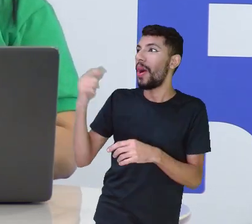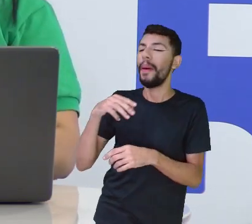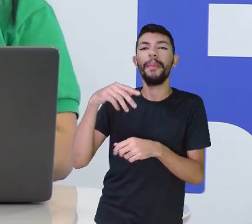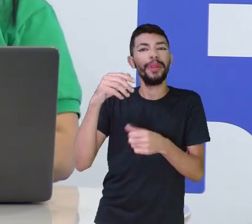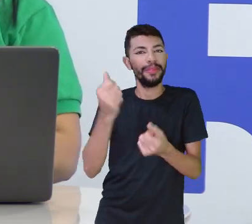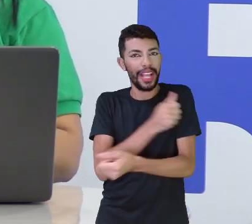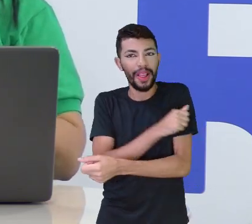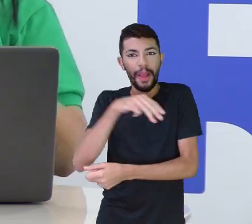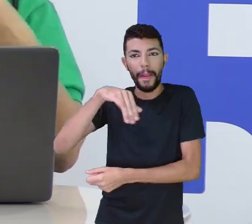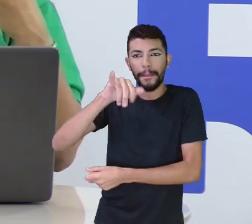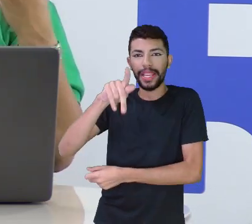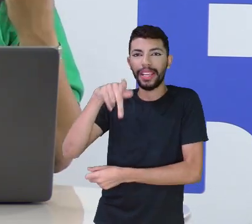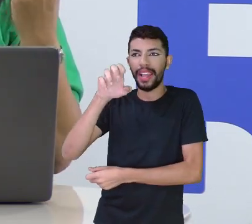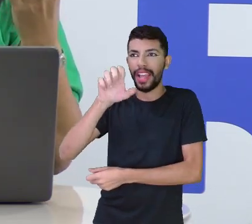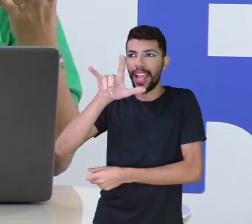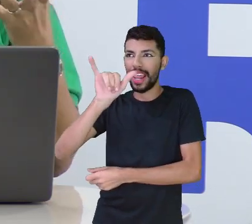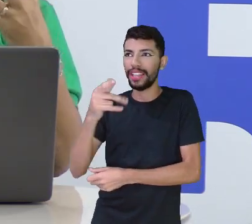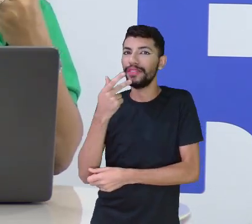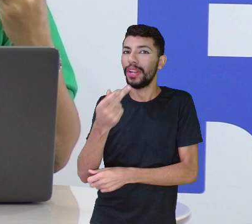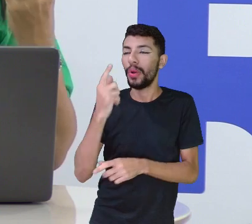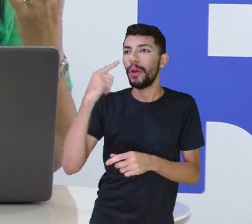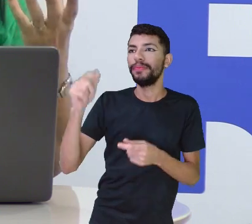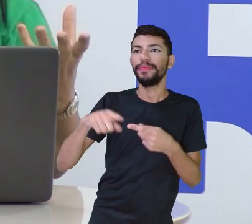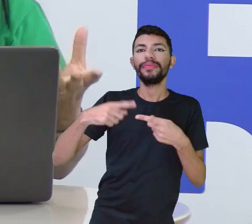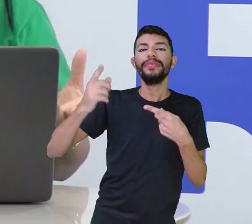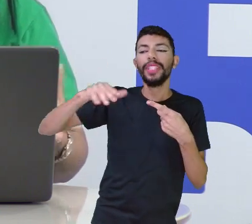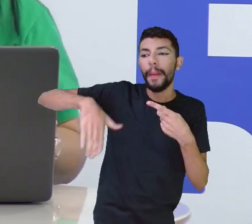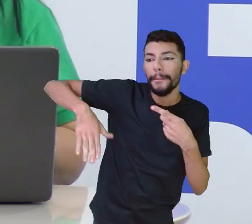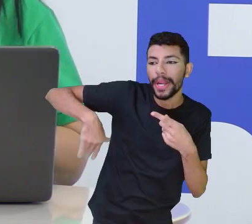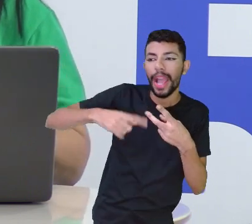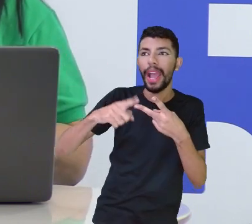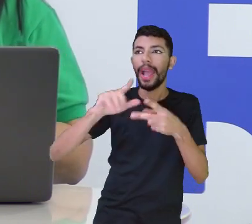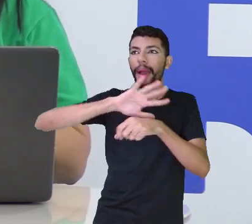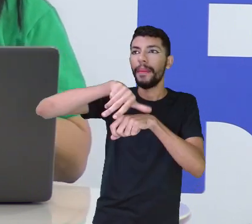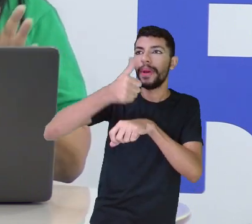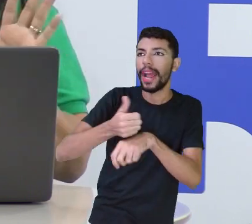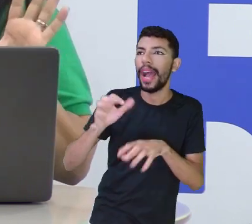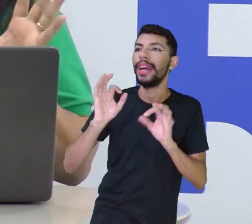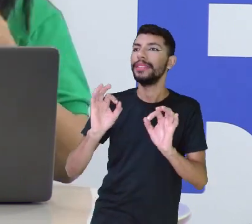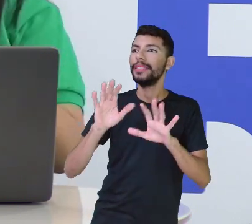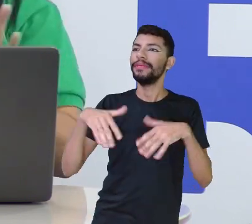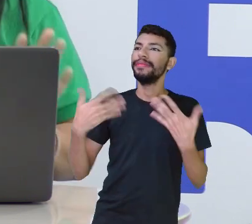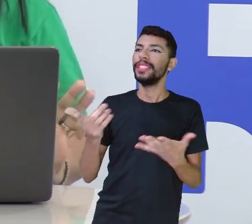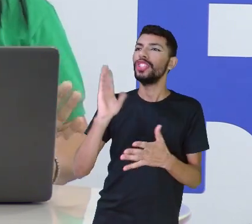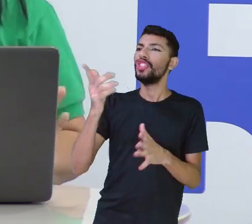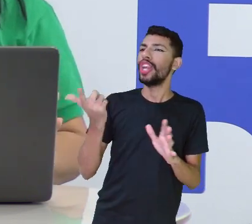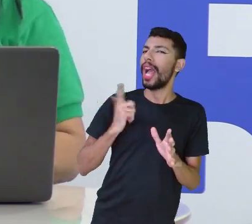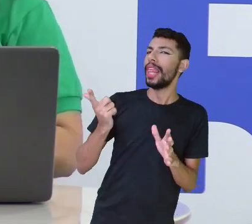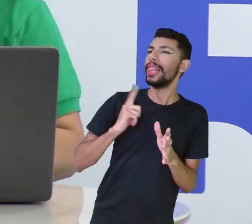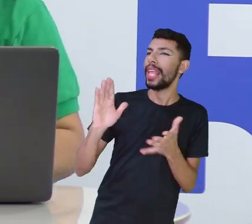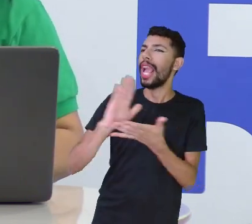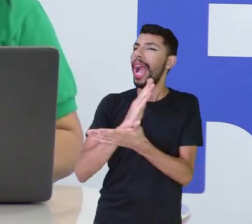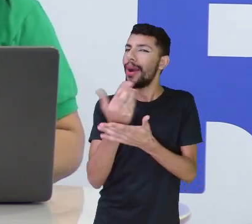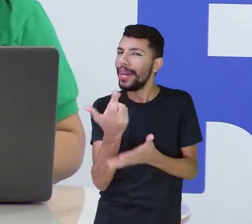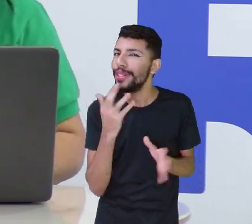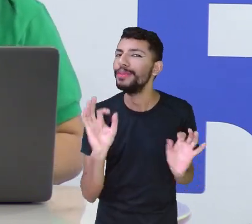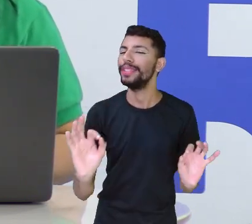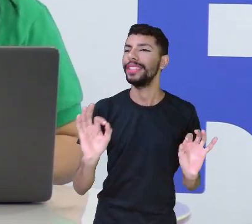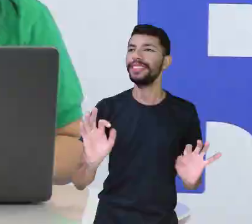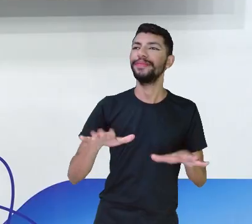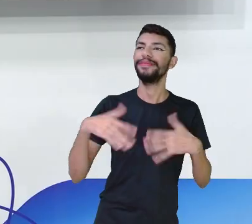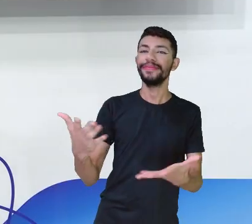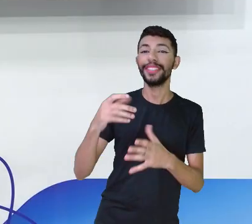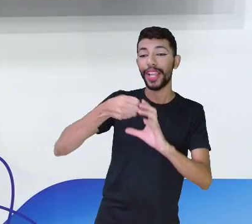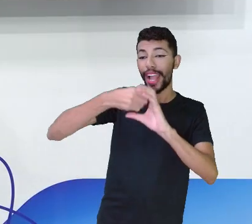Michele se achou. Ela botou praias, as praças. Então, já chegou alguma coisa. Chegando, já chegou né? alguma coisa. Uma